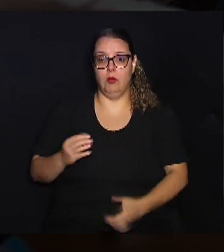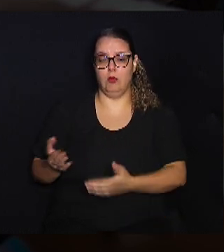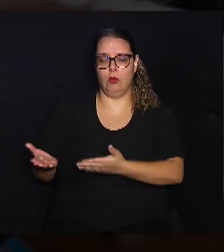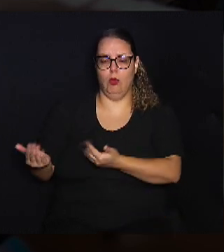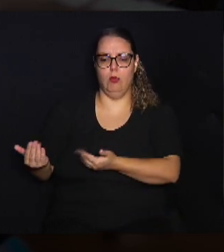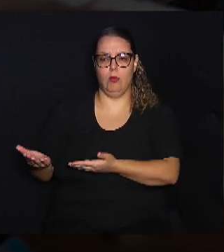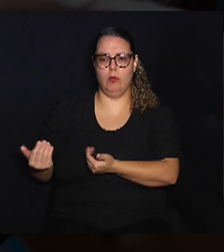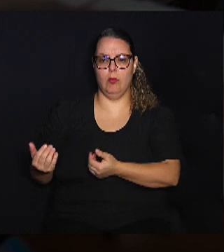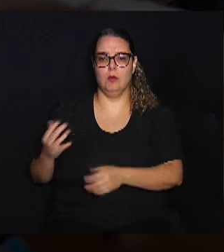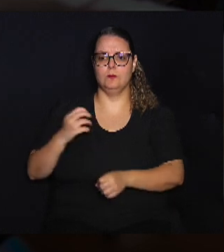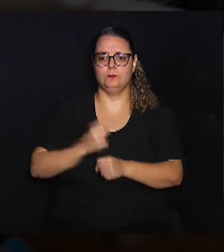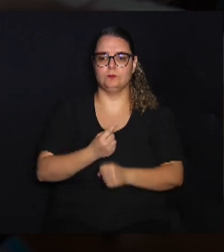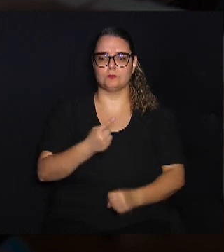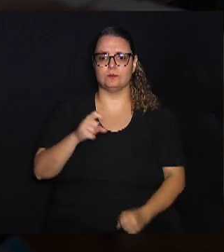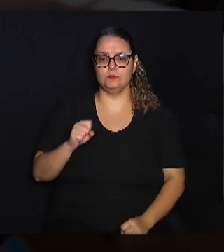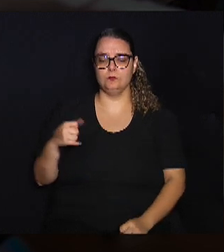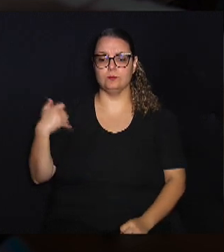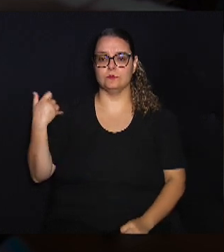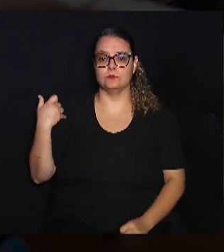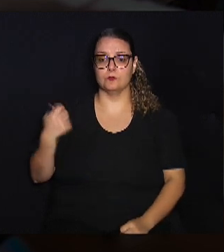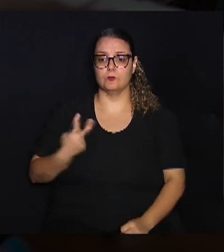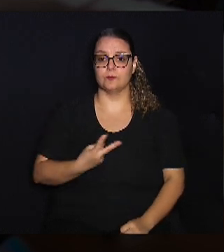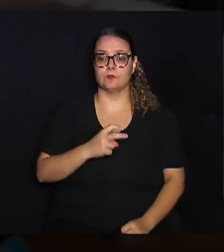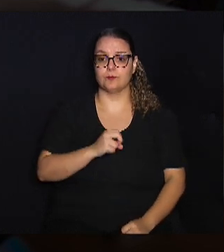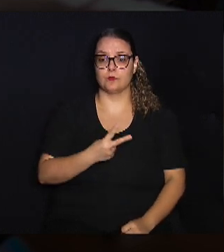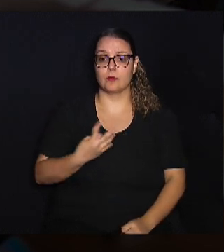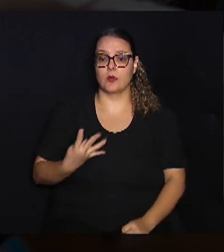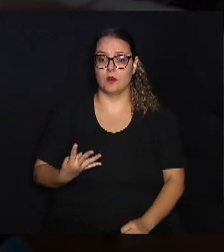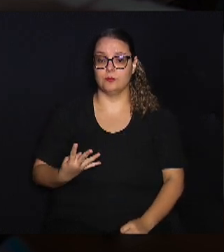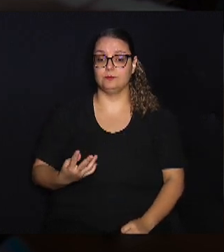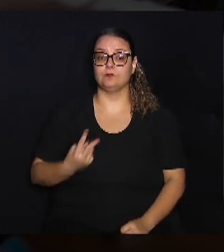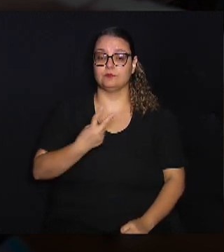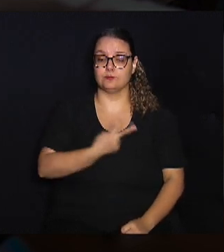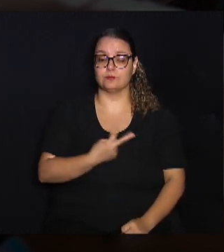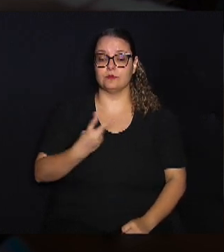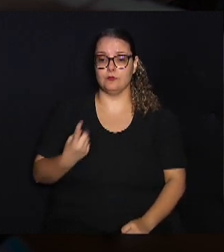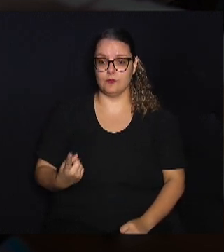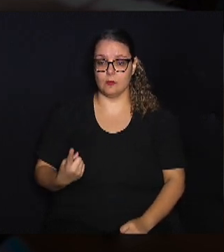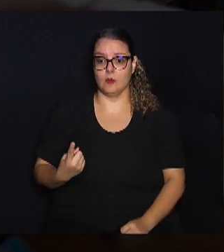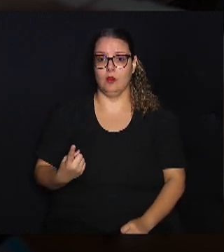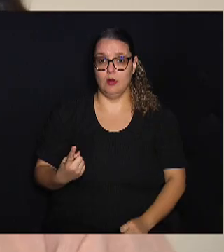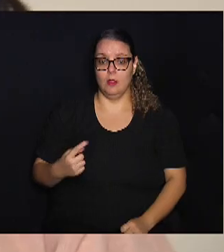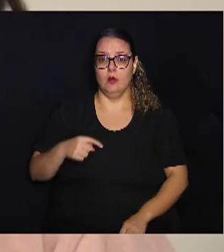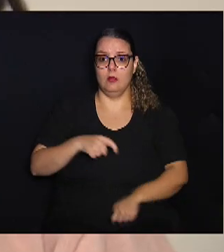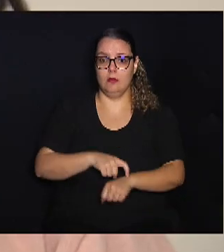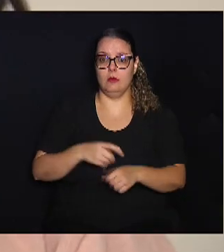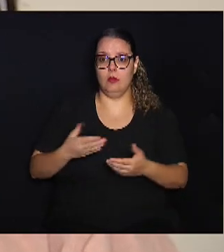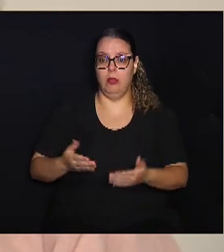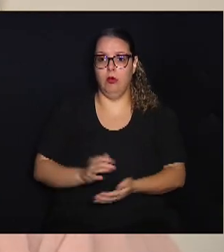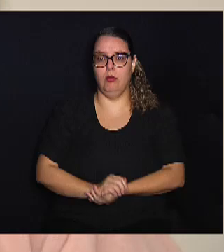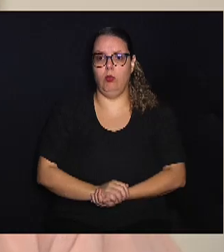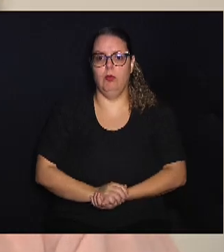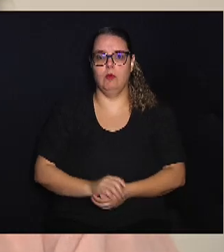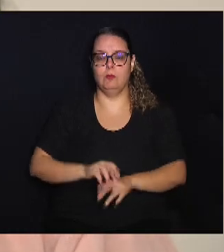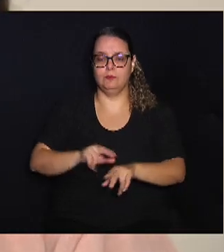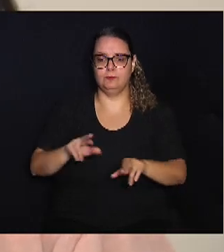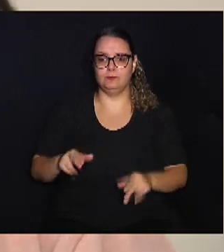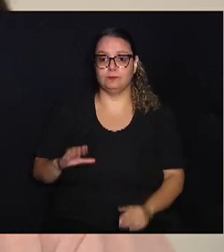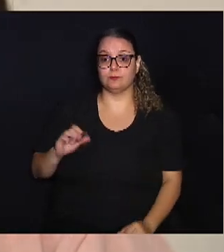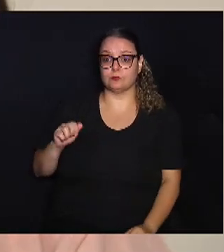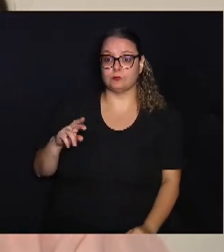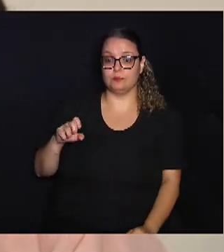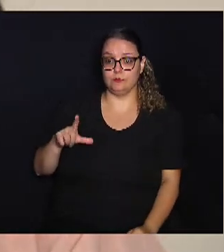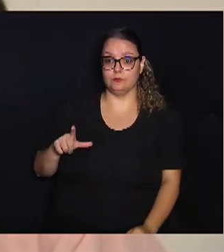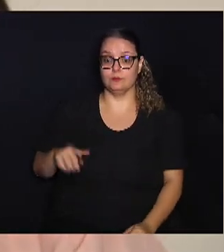completam 18 anos. E em 2024, 21 estão nesta situação. Entre eles, a Carol,